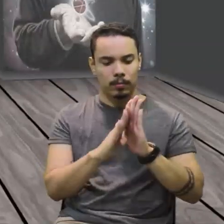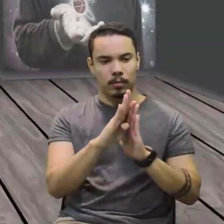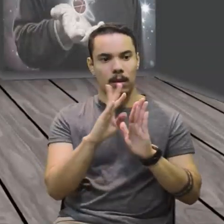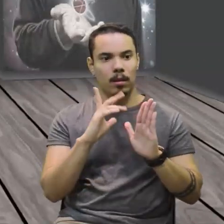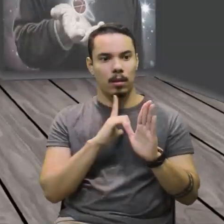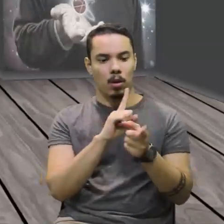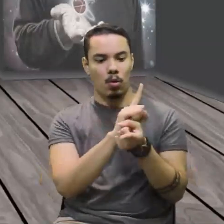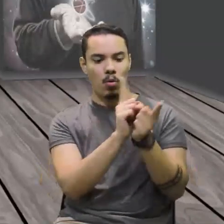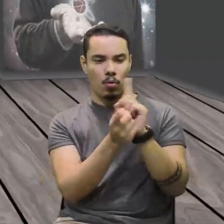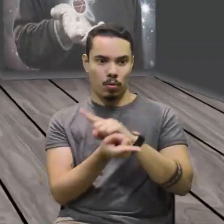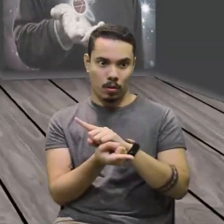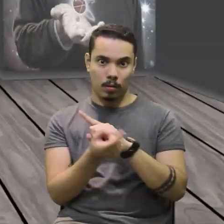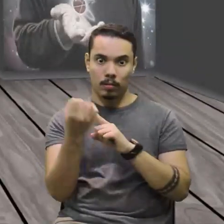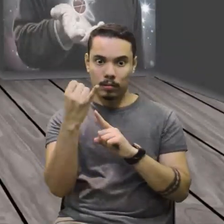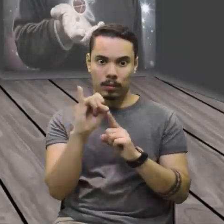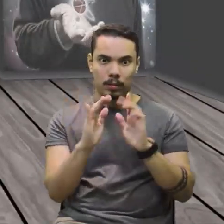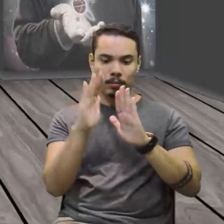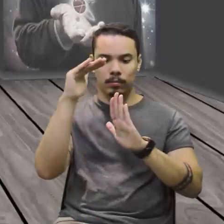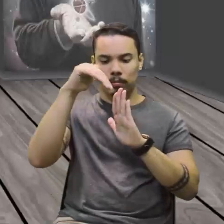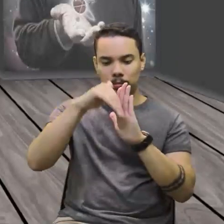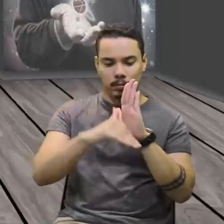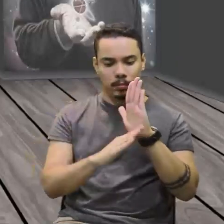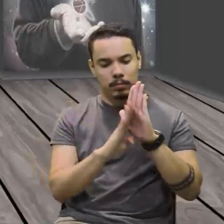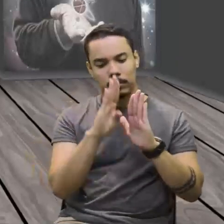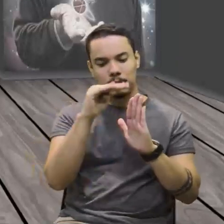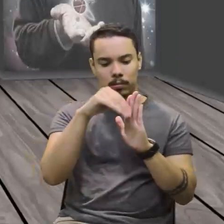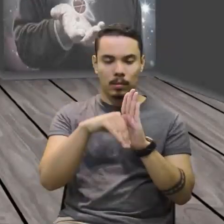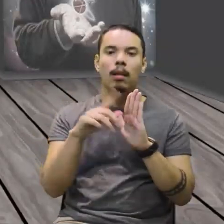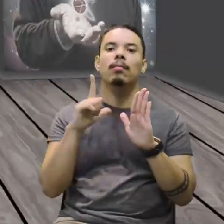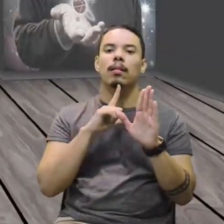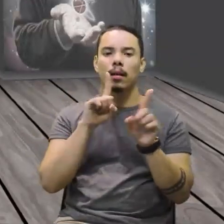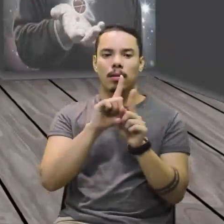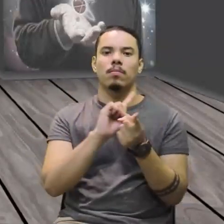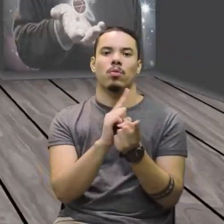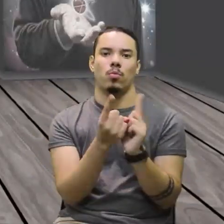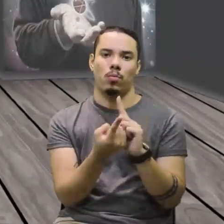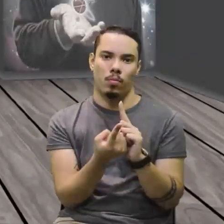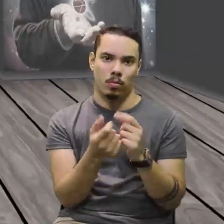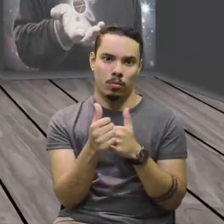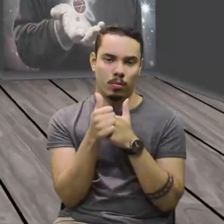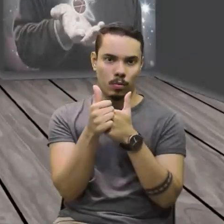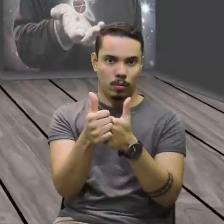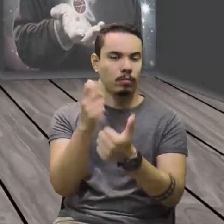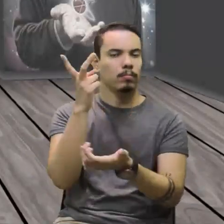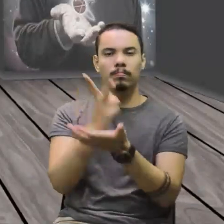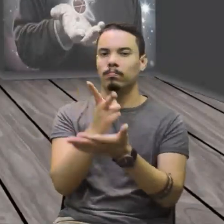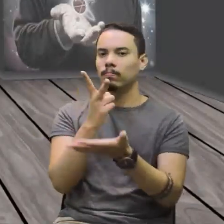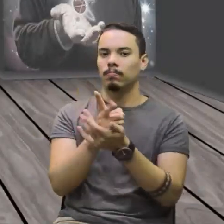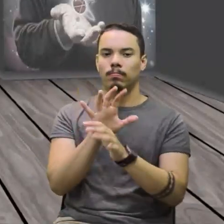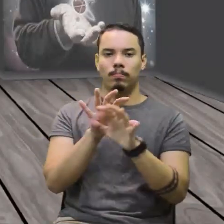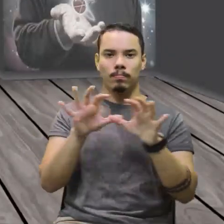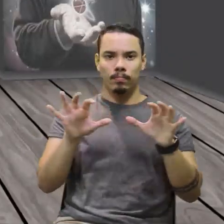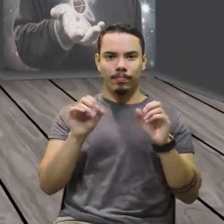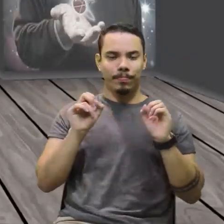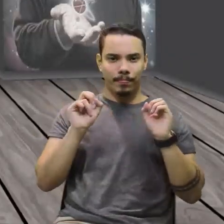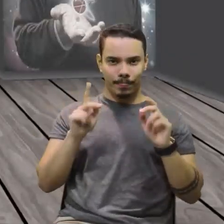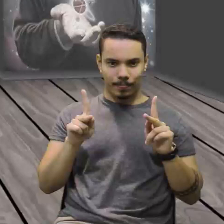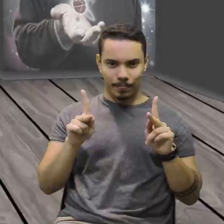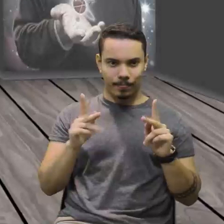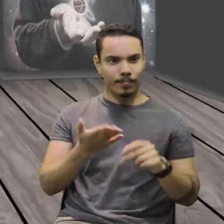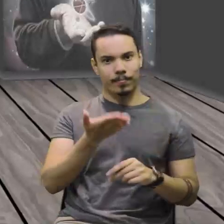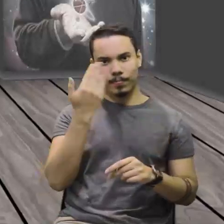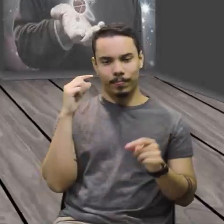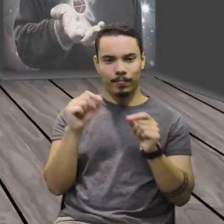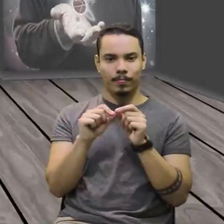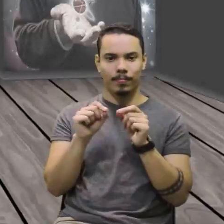ao crescimento. Se estiver decrescendo, ela tende a se opor ao decrescimento. Então, sempre com essa oposição. Então, vamos lá,